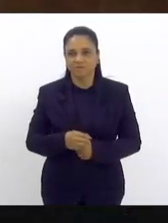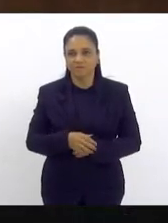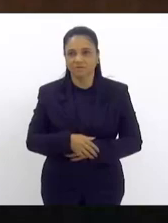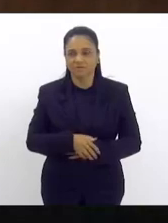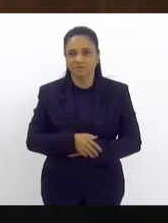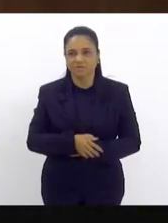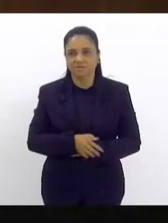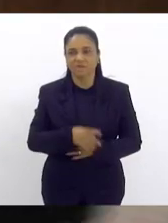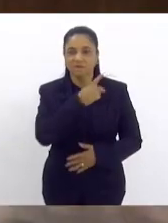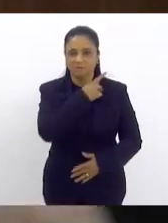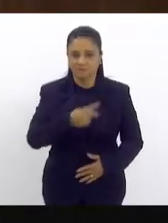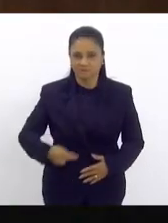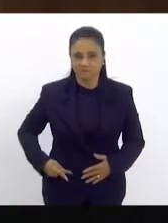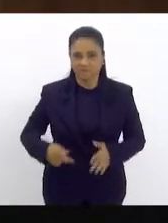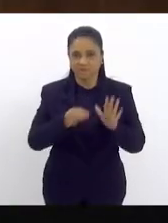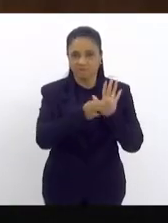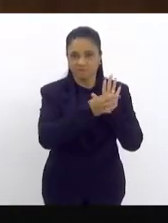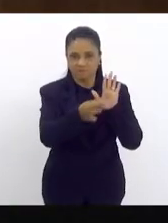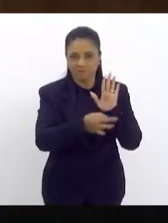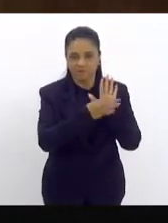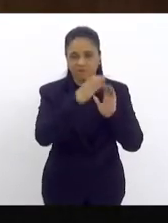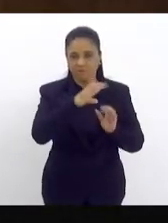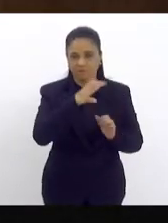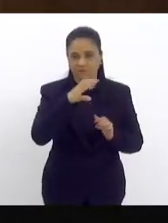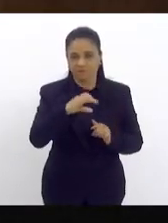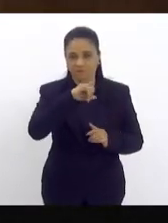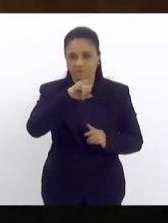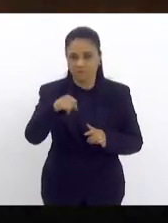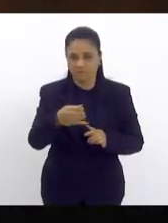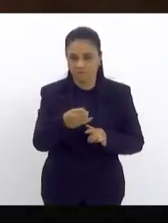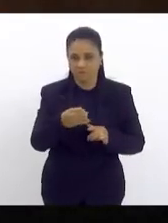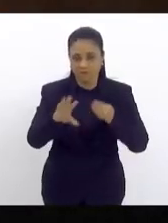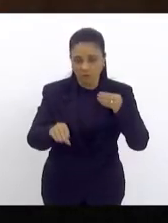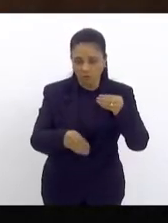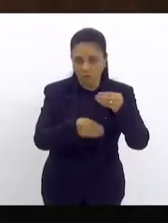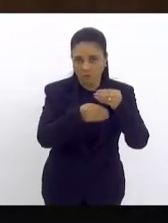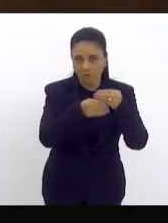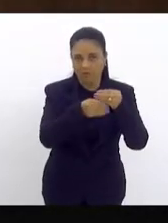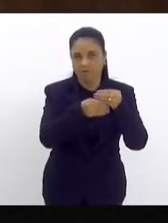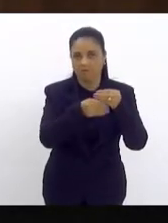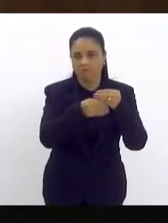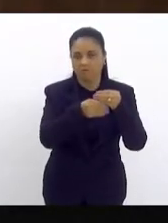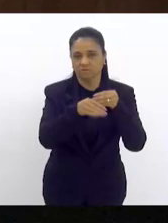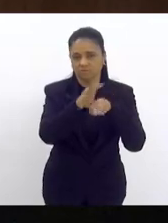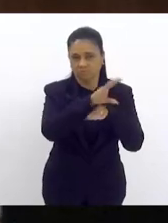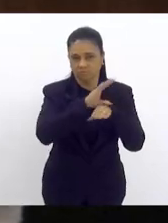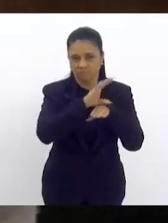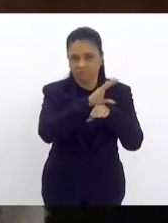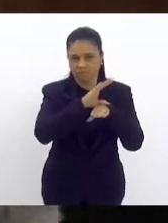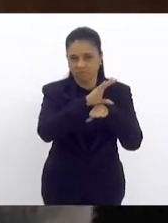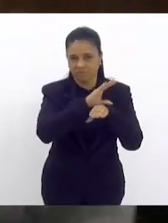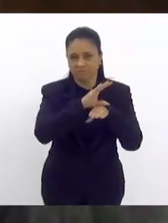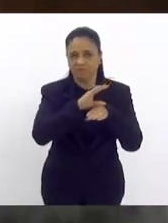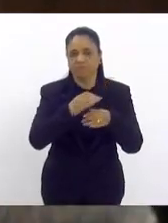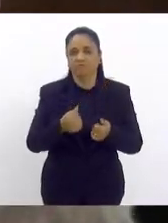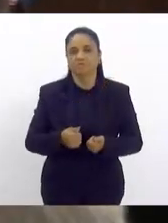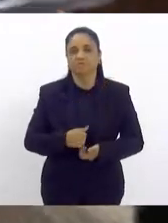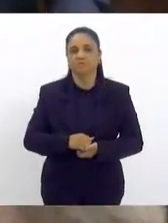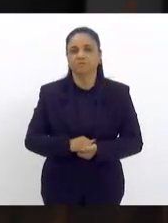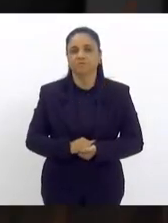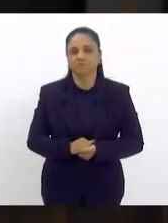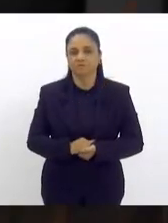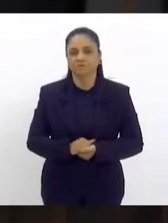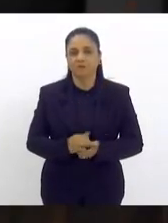Presidente é pela Aparecida ccj é pela constitucionalidade com emenda emenda perfeito